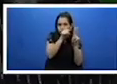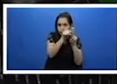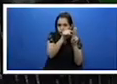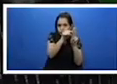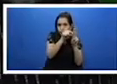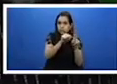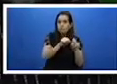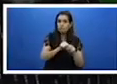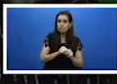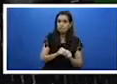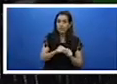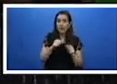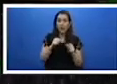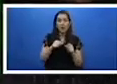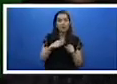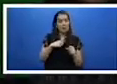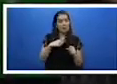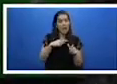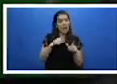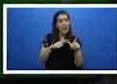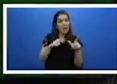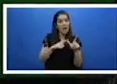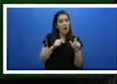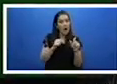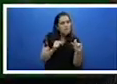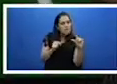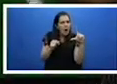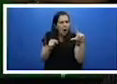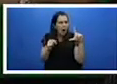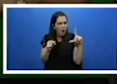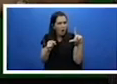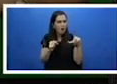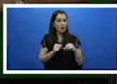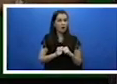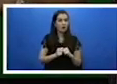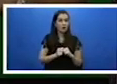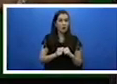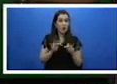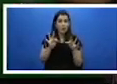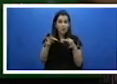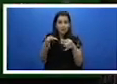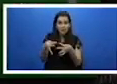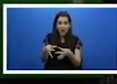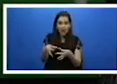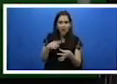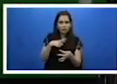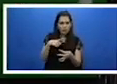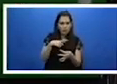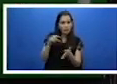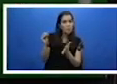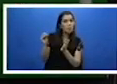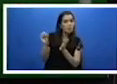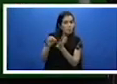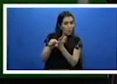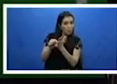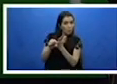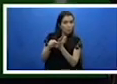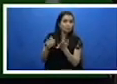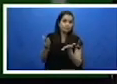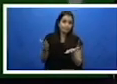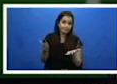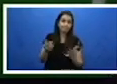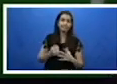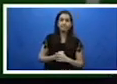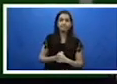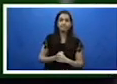colocou letra maiúscula, no final, terminou, colocou o sinal de pontuação, tá? Se